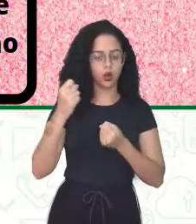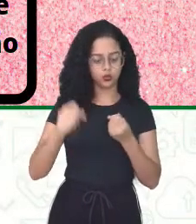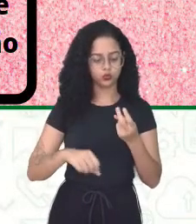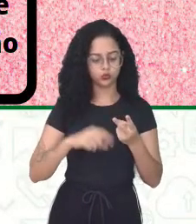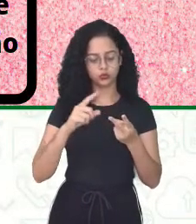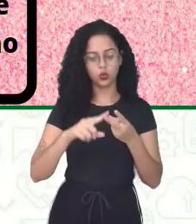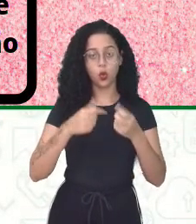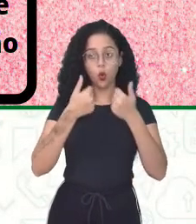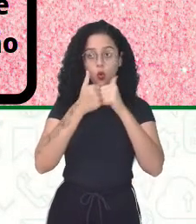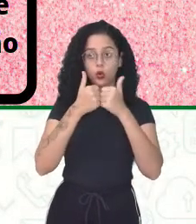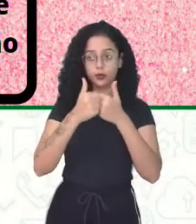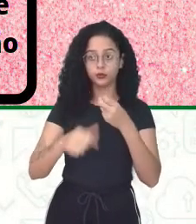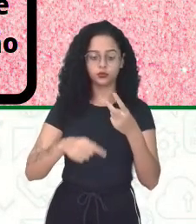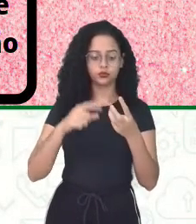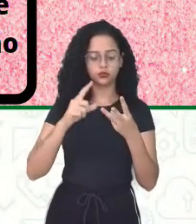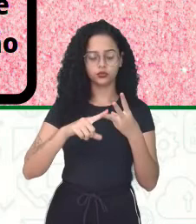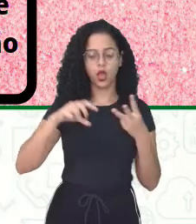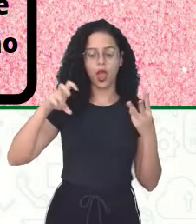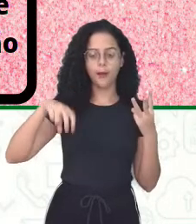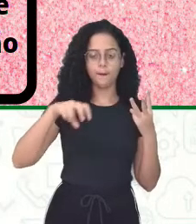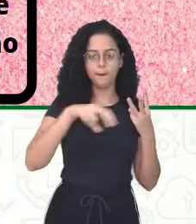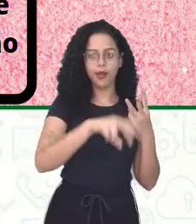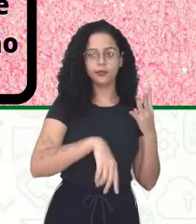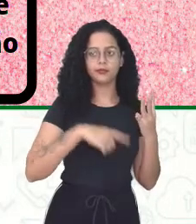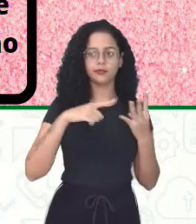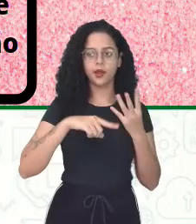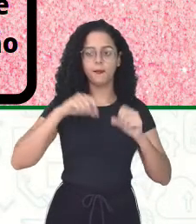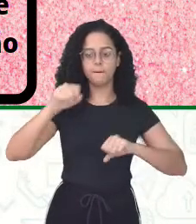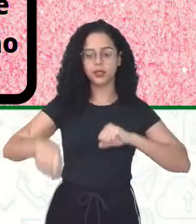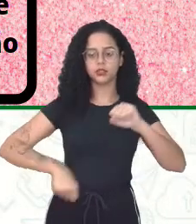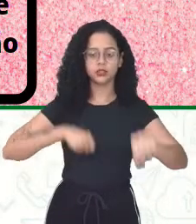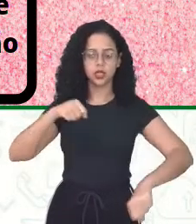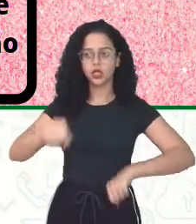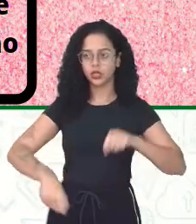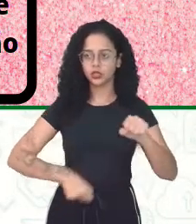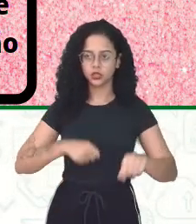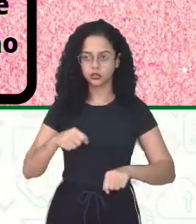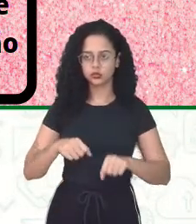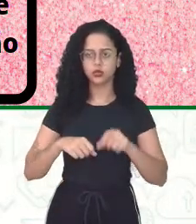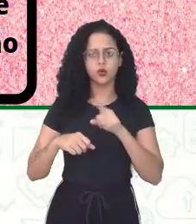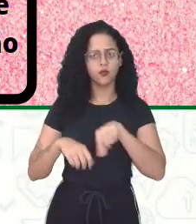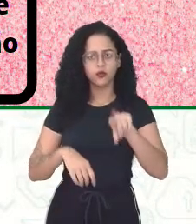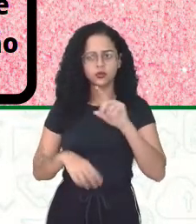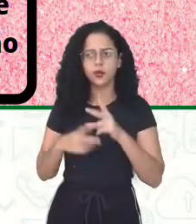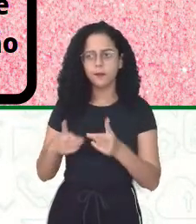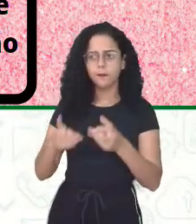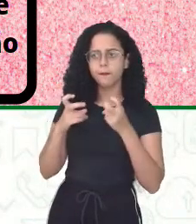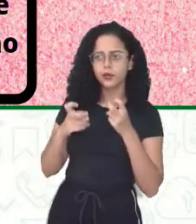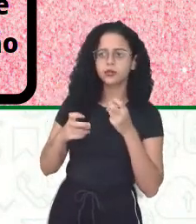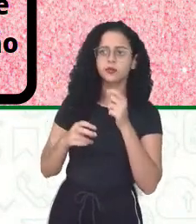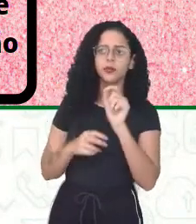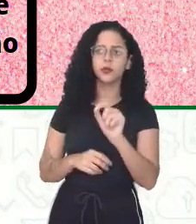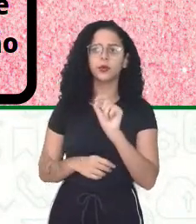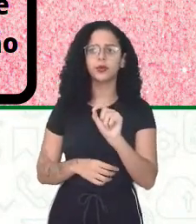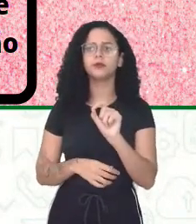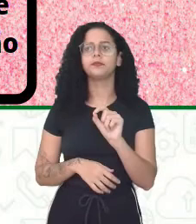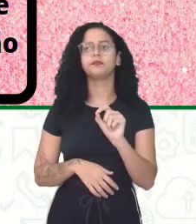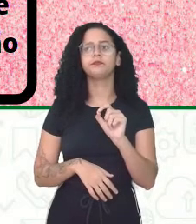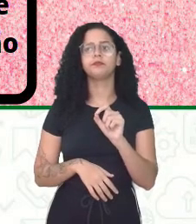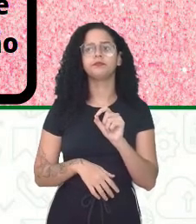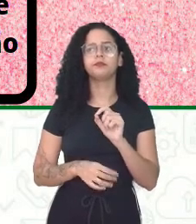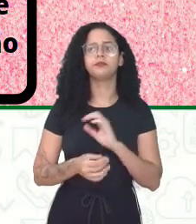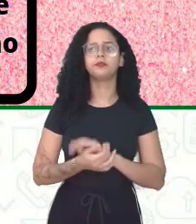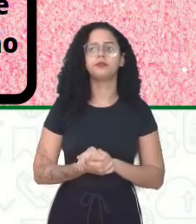ônibus, não é? A pé, bicicleta, tá certo? E vocês vão perceber que do lado,